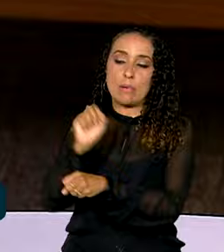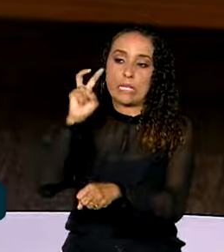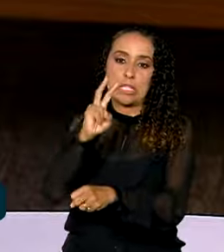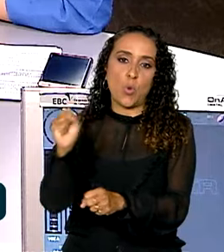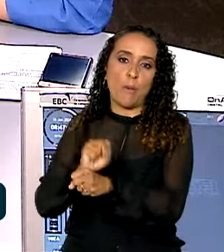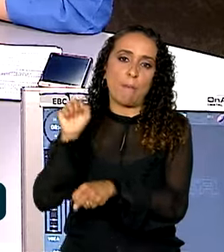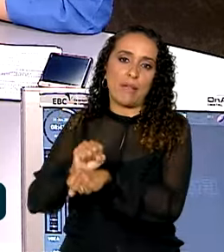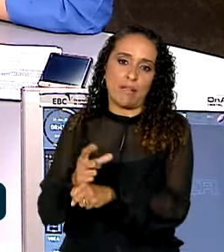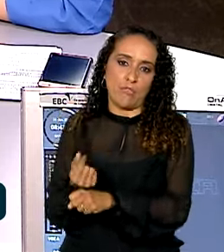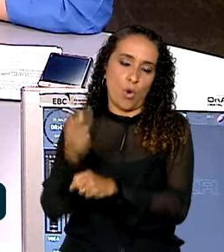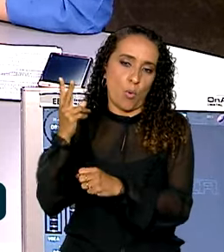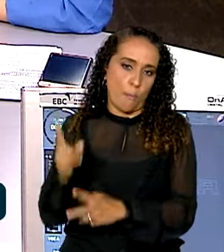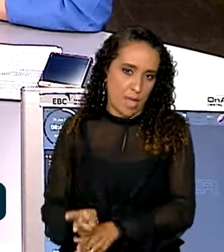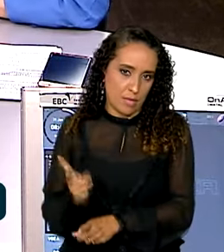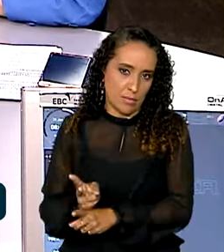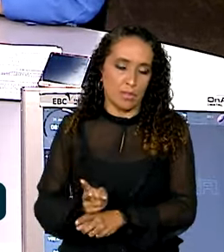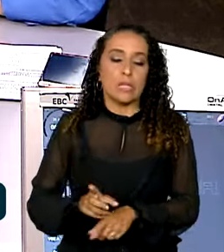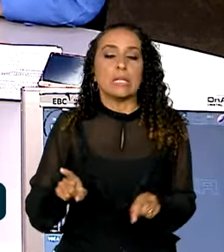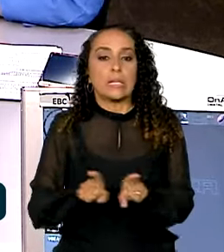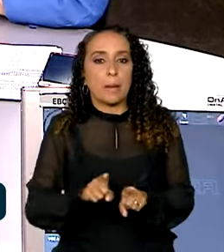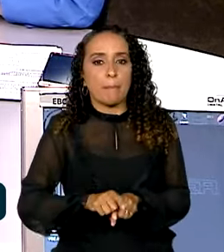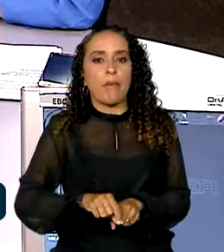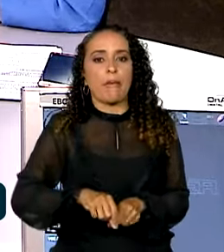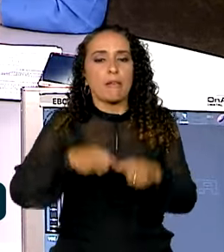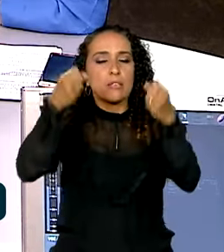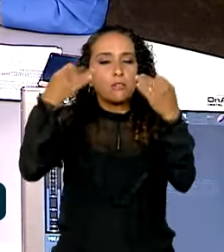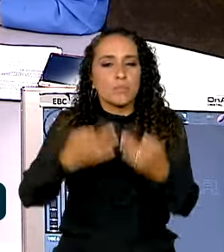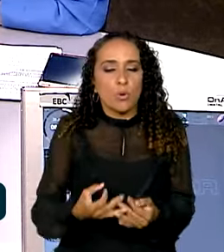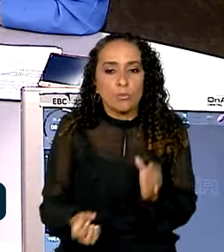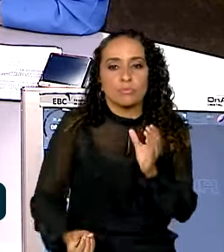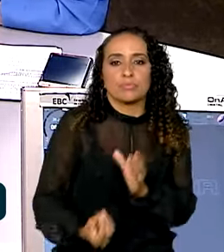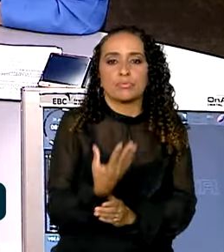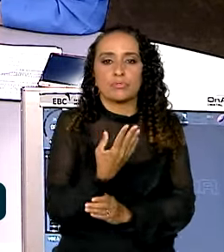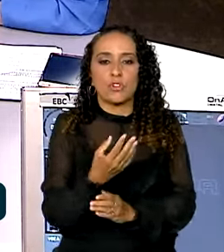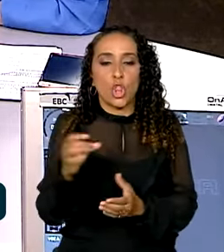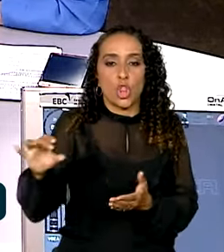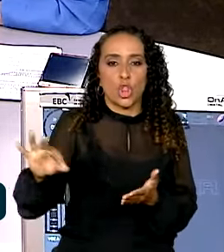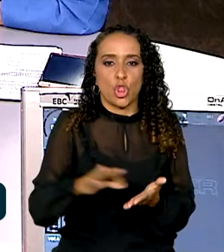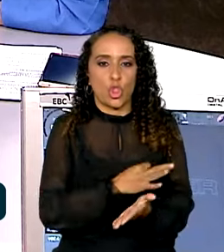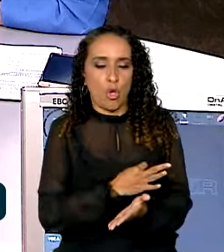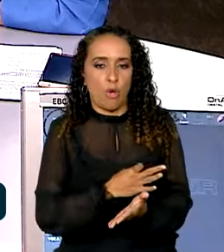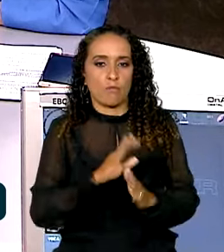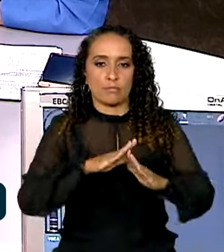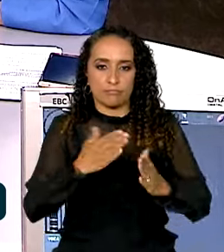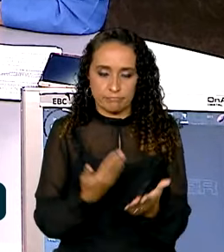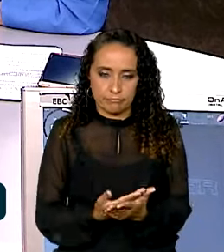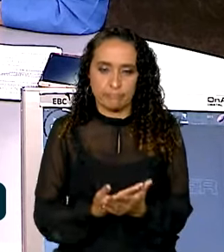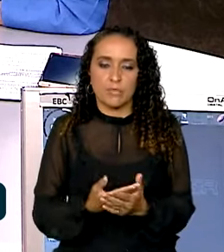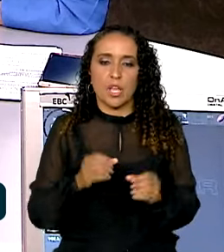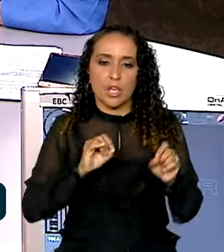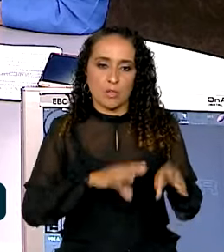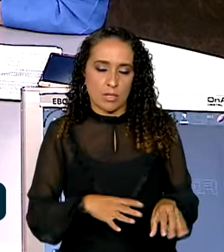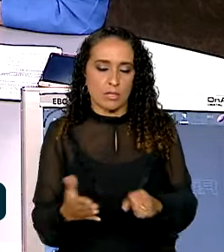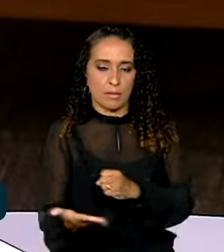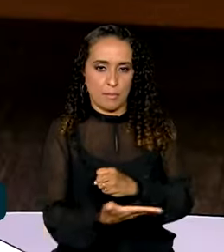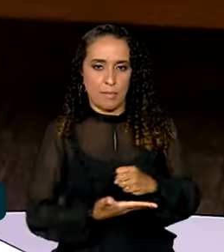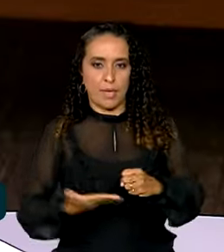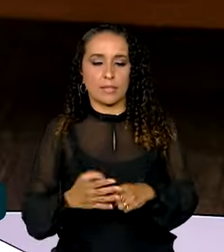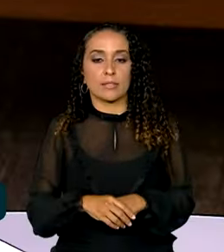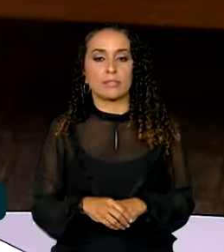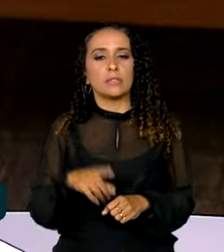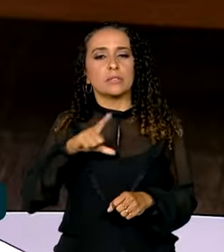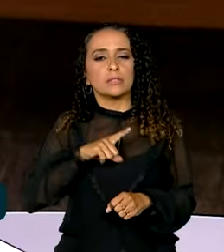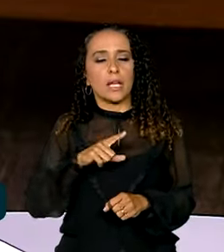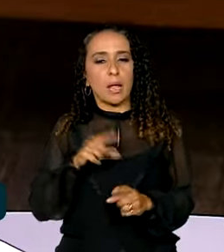parado com o mesmo valor. O ministro também falou da criação de novas matrículas nas escolas da educação básica. Nós